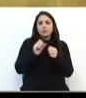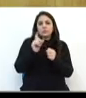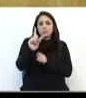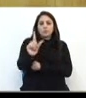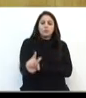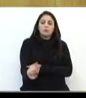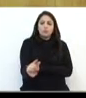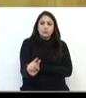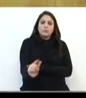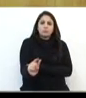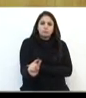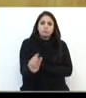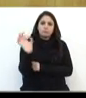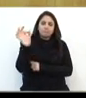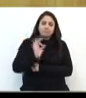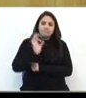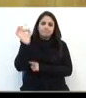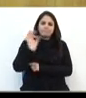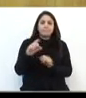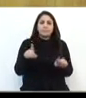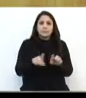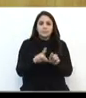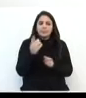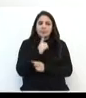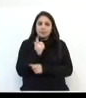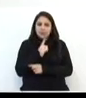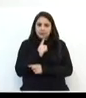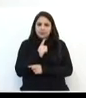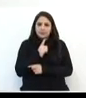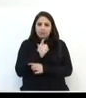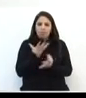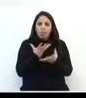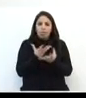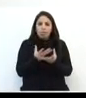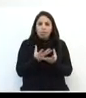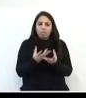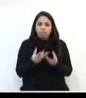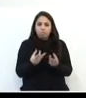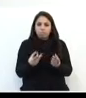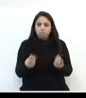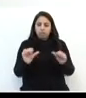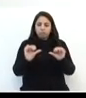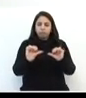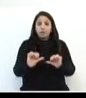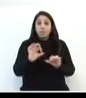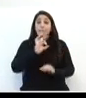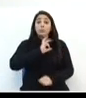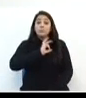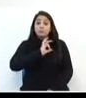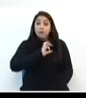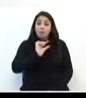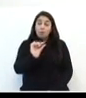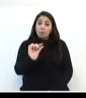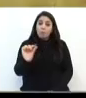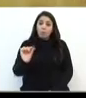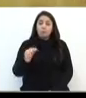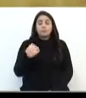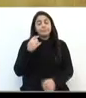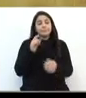uma diminuição nesses índices. Isso levando também em consideração a defasagem policial, né, Exatamente. Coronel? Quando